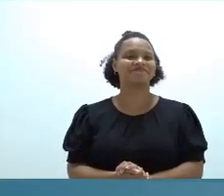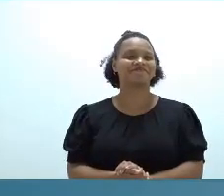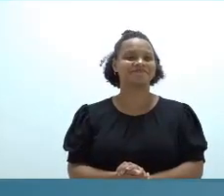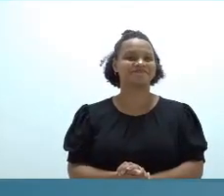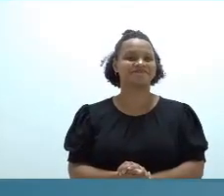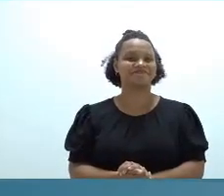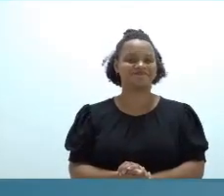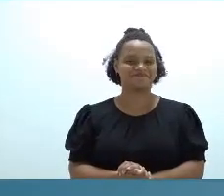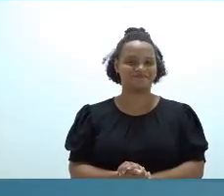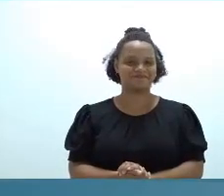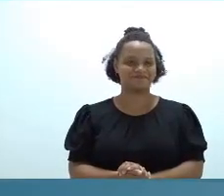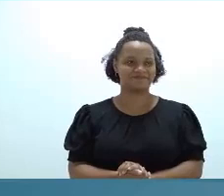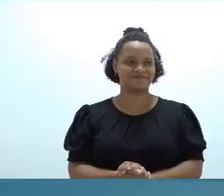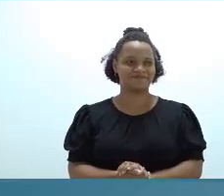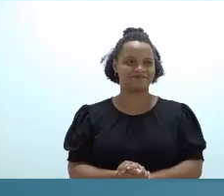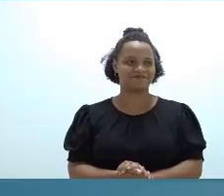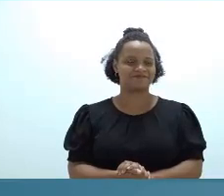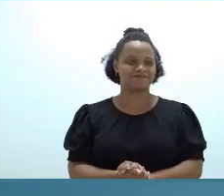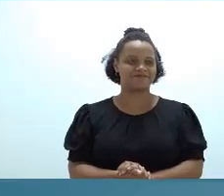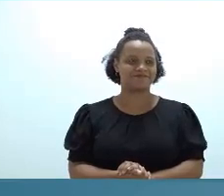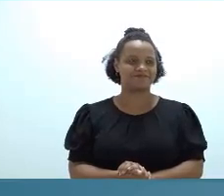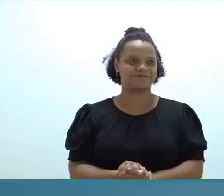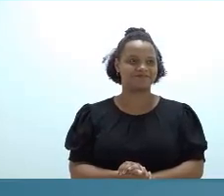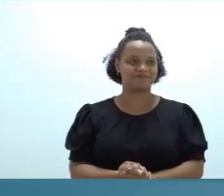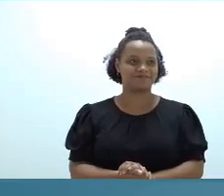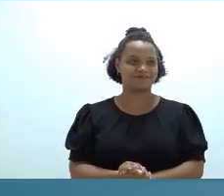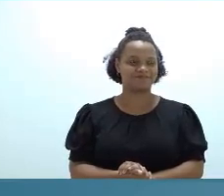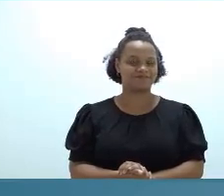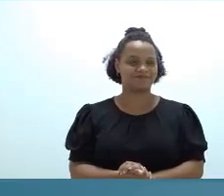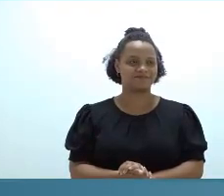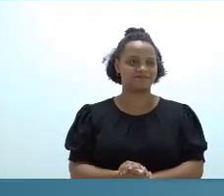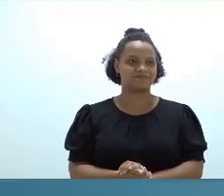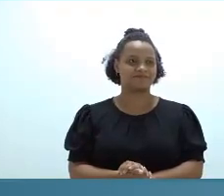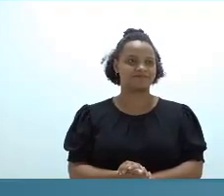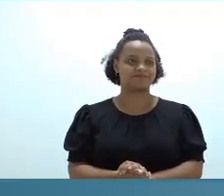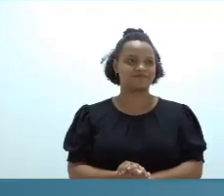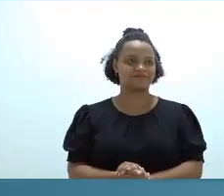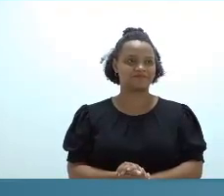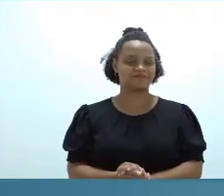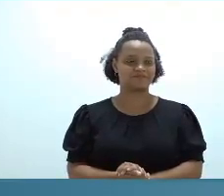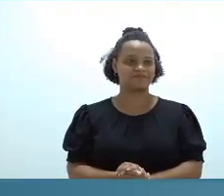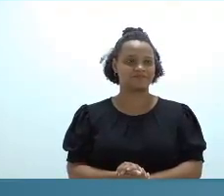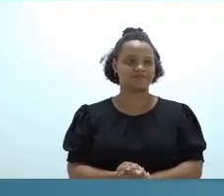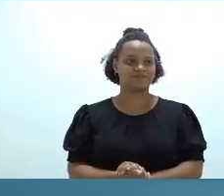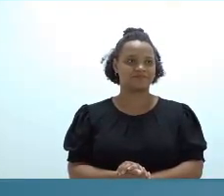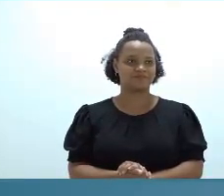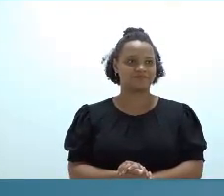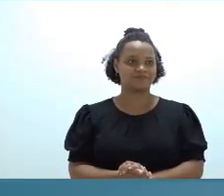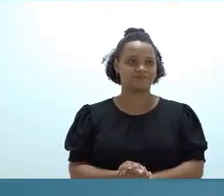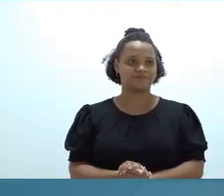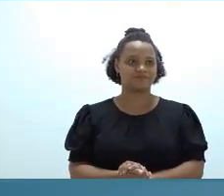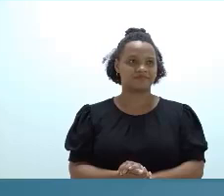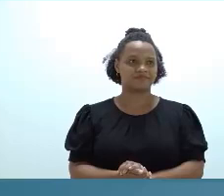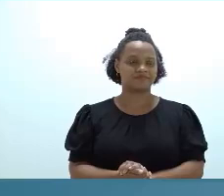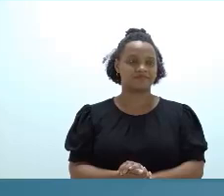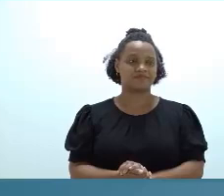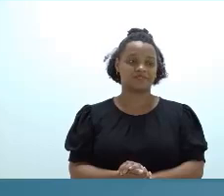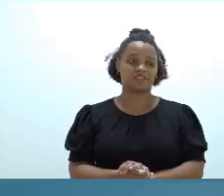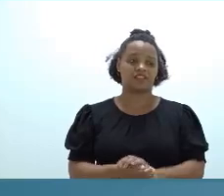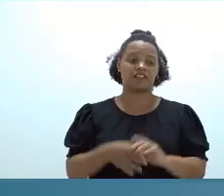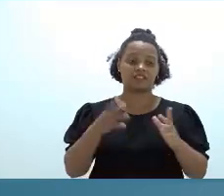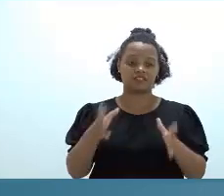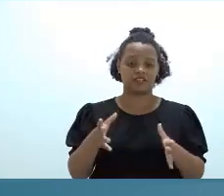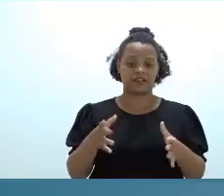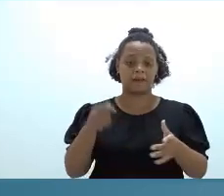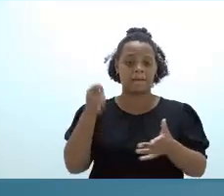terceirização do pagamento de precatório pela Procuradoria e o IFEPREF está prejudicando a administração do tribunal. Porque a